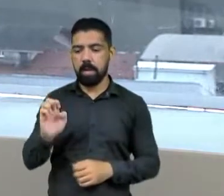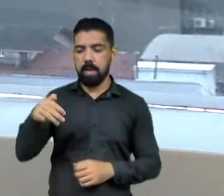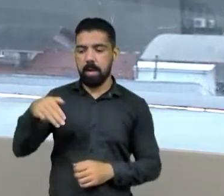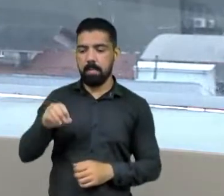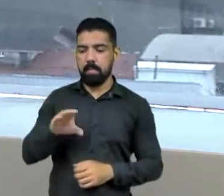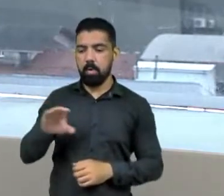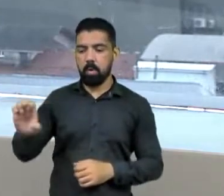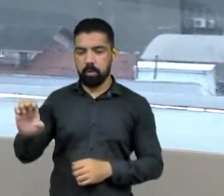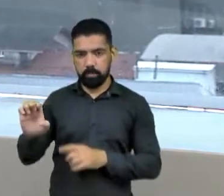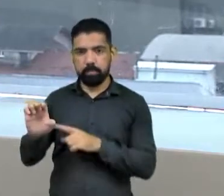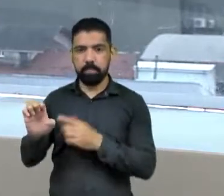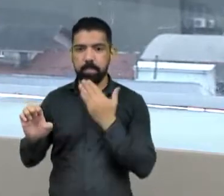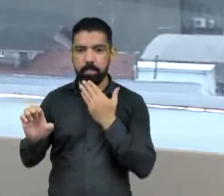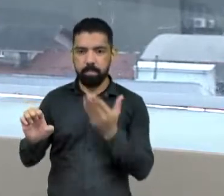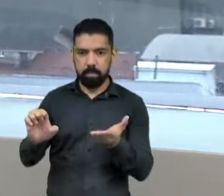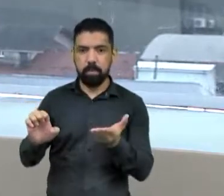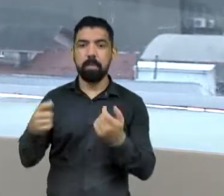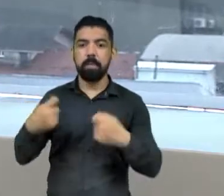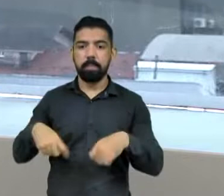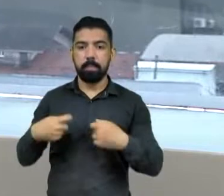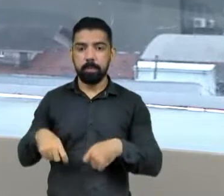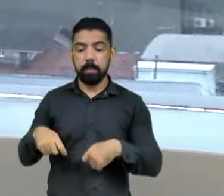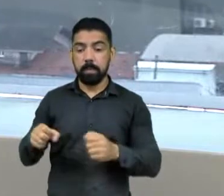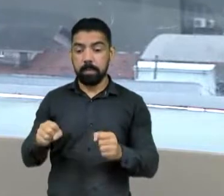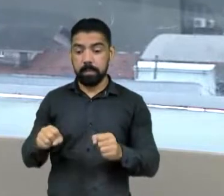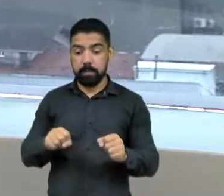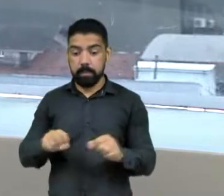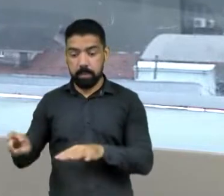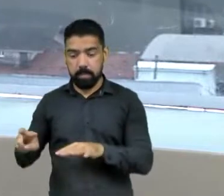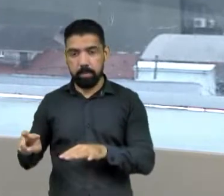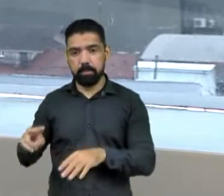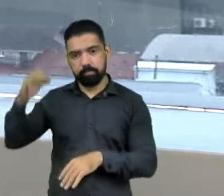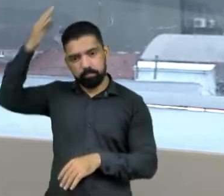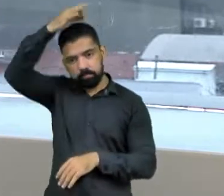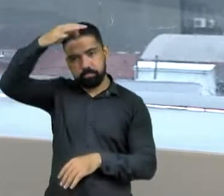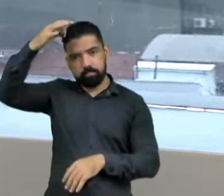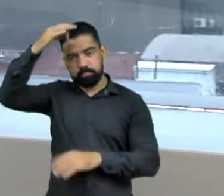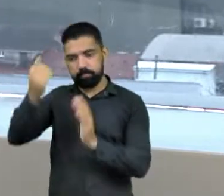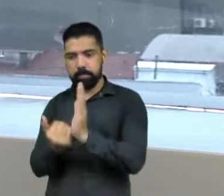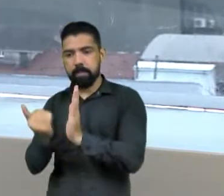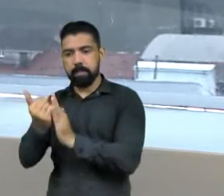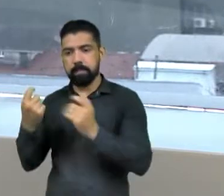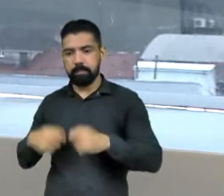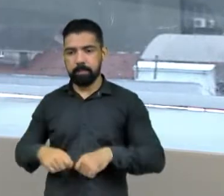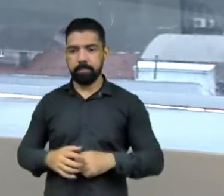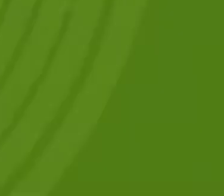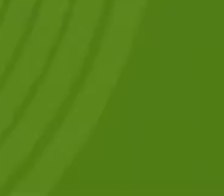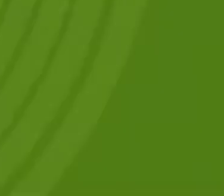aumentar o estoque para a Semana Santa. É logo depois do intervalo, nós voltamos já.